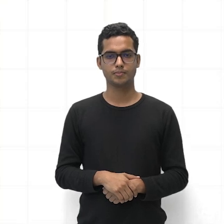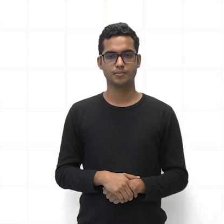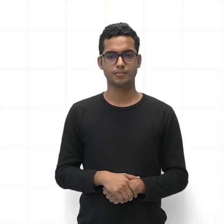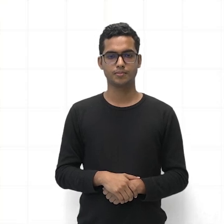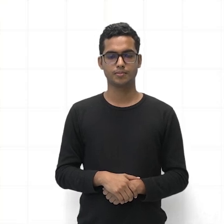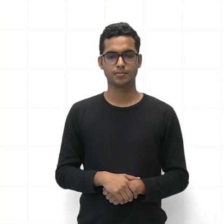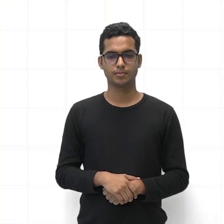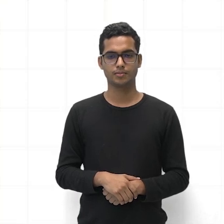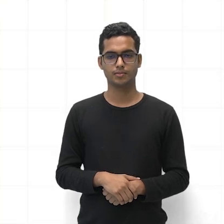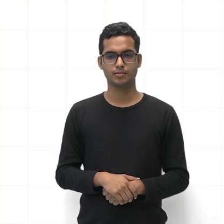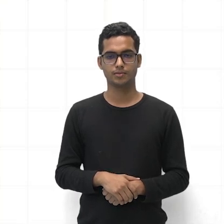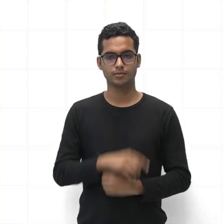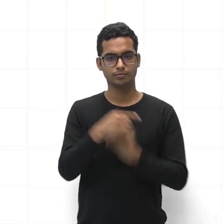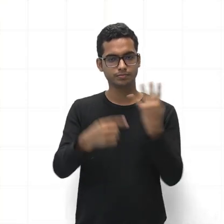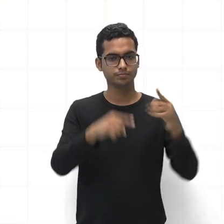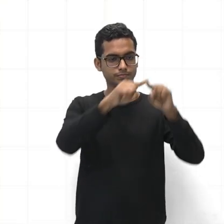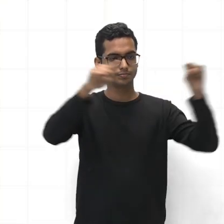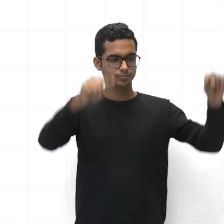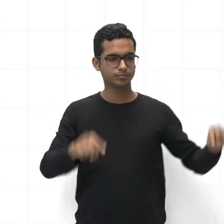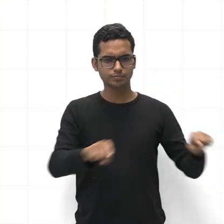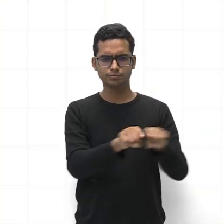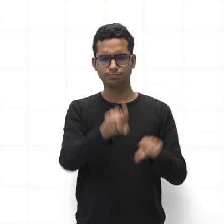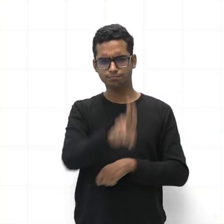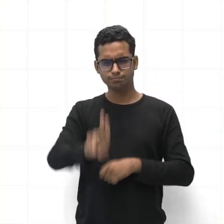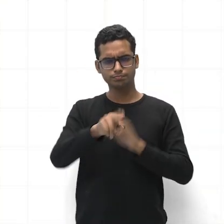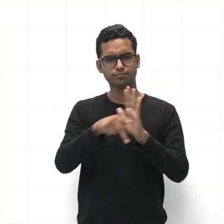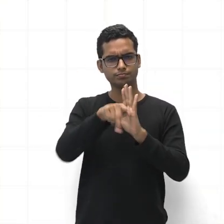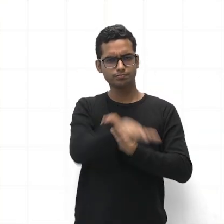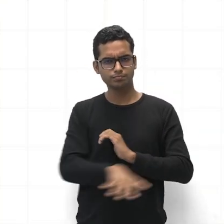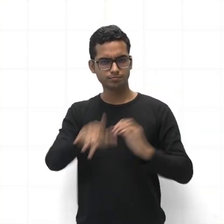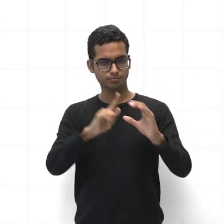é um dos mais utilizados na geometria.